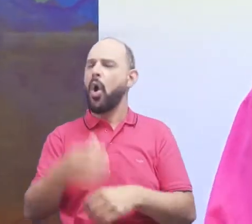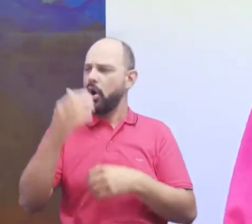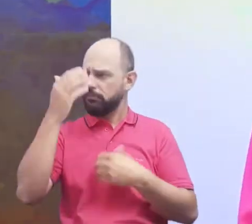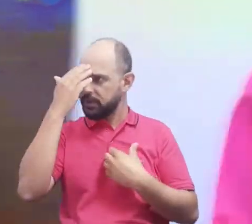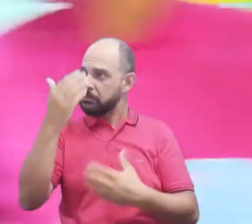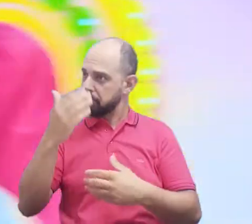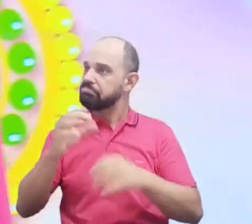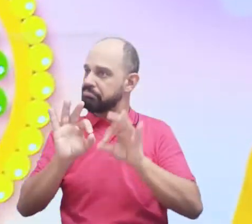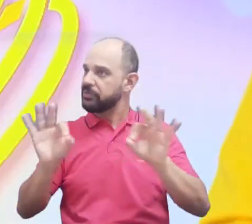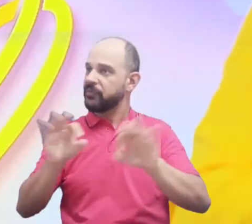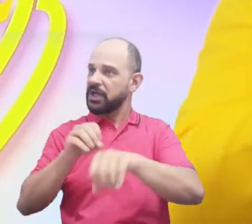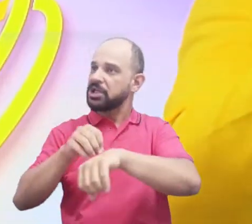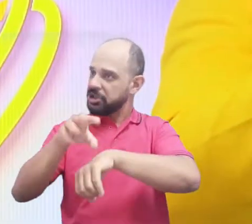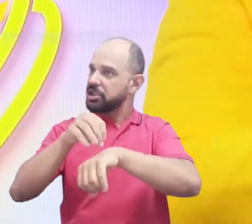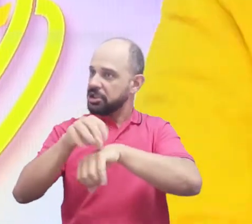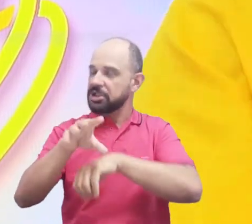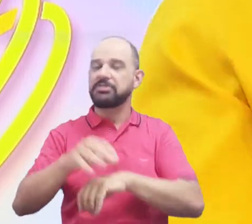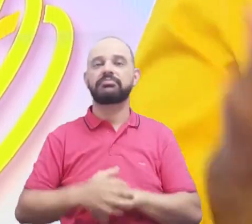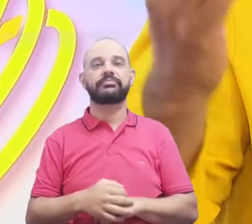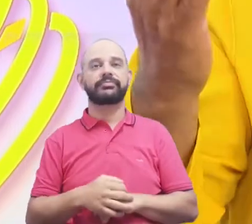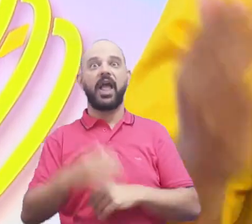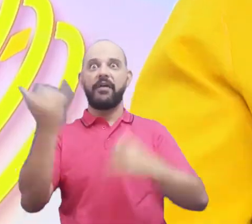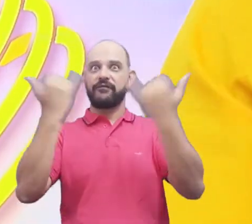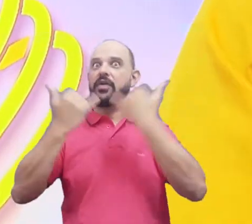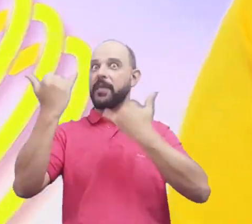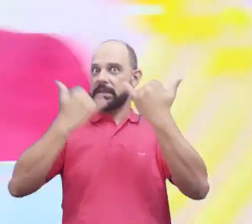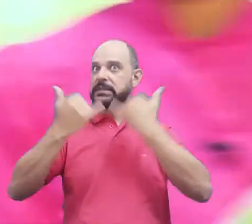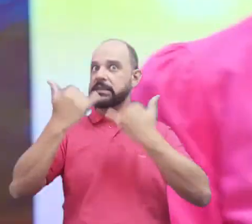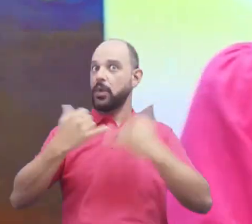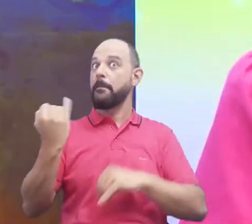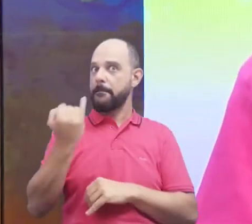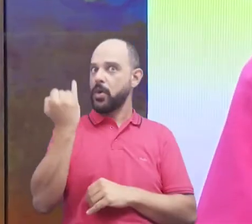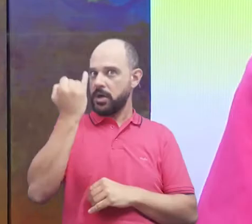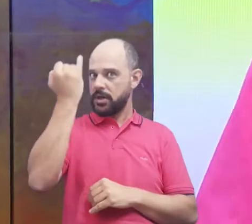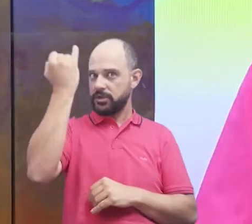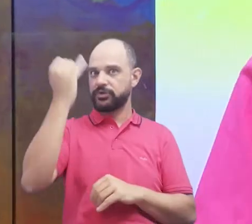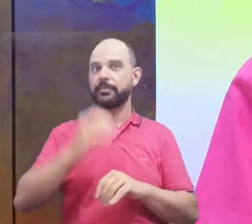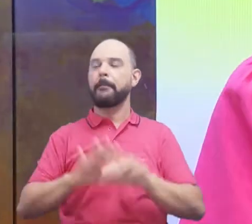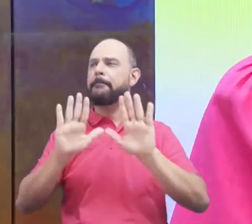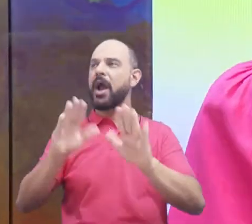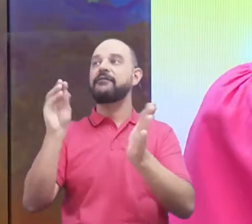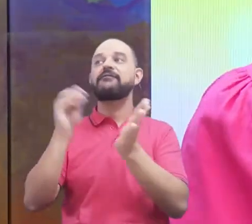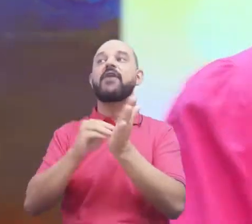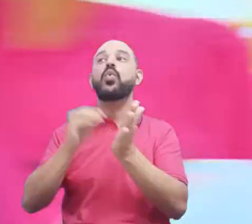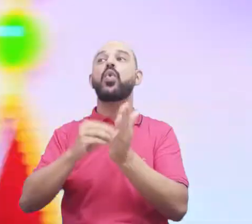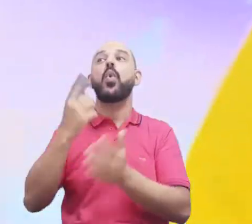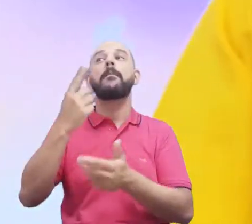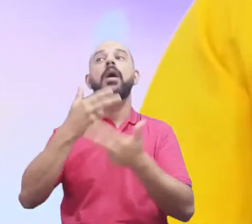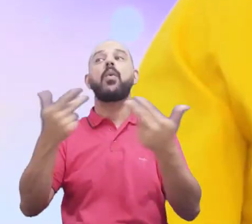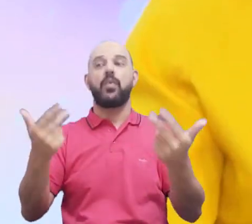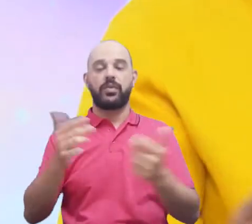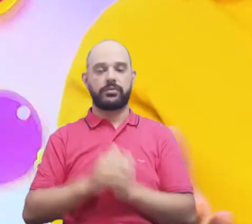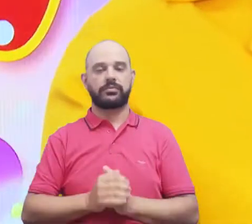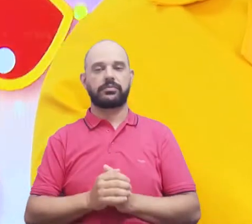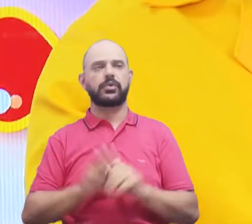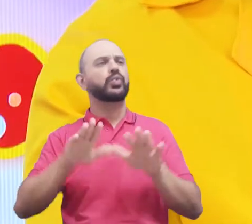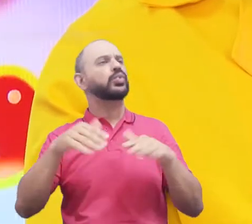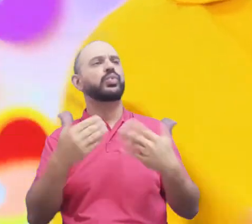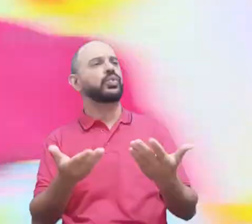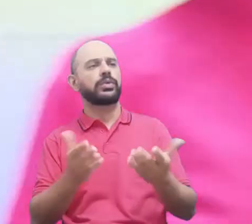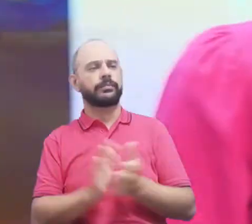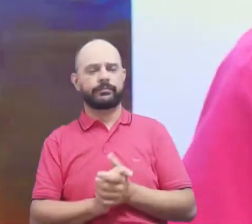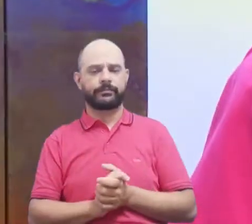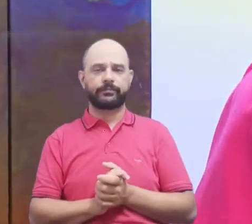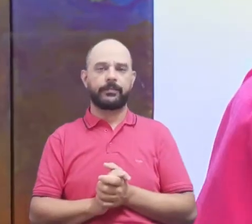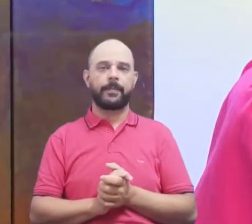dicas, professor! Informação nunca é demais. Mas faltou uma coisa. O que